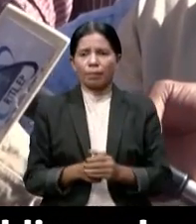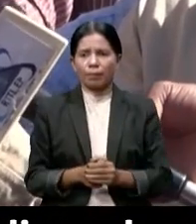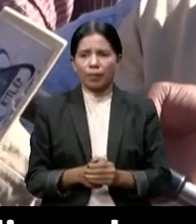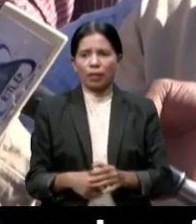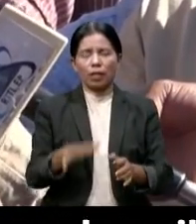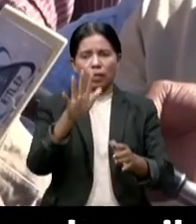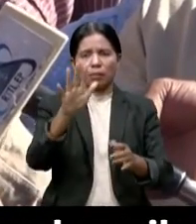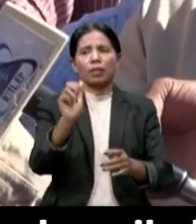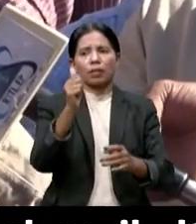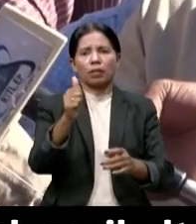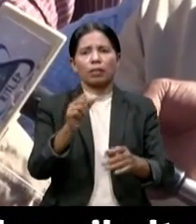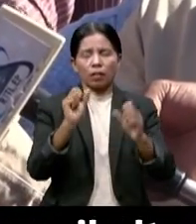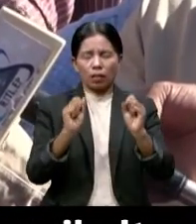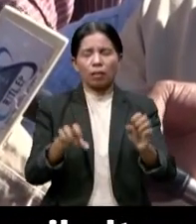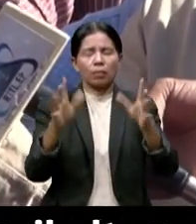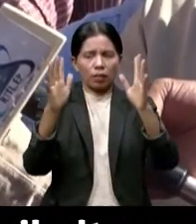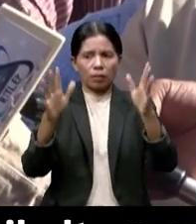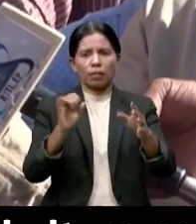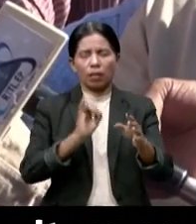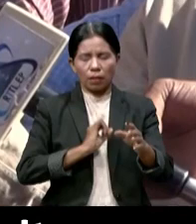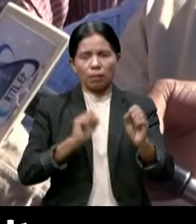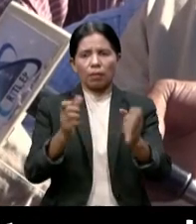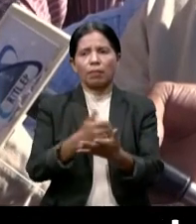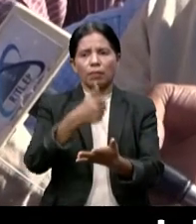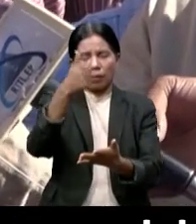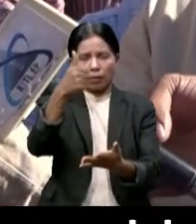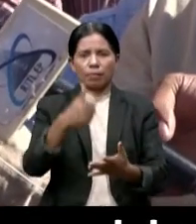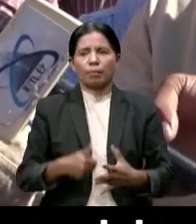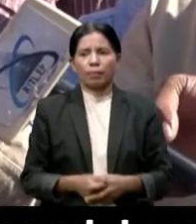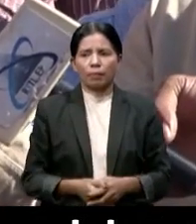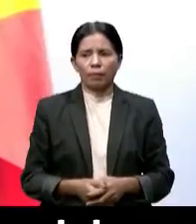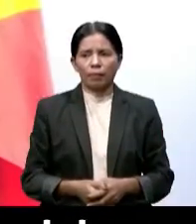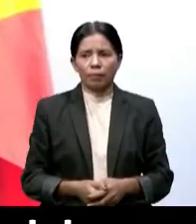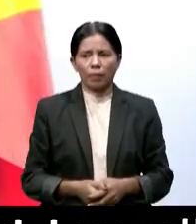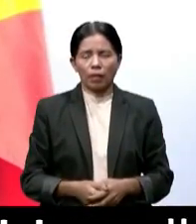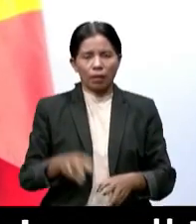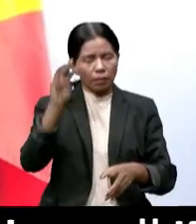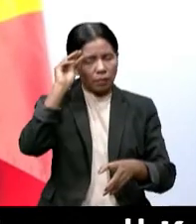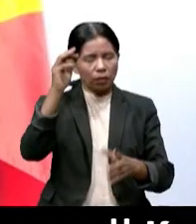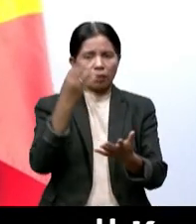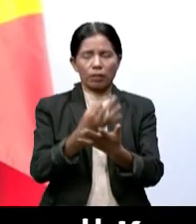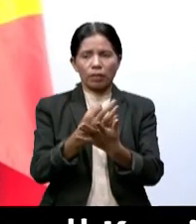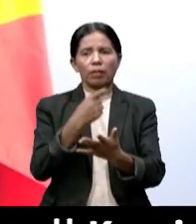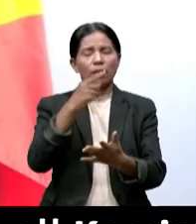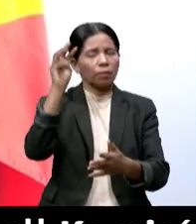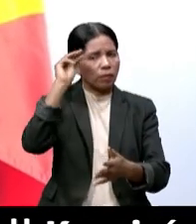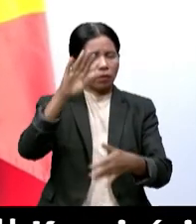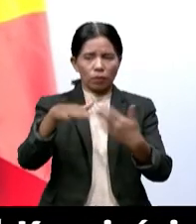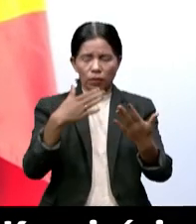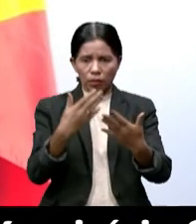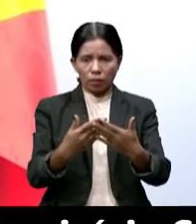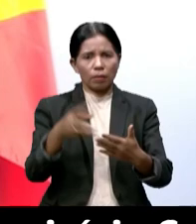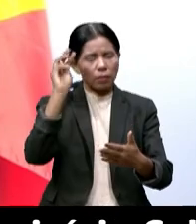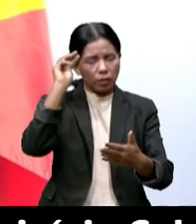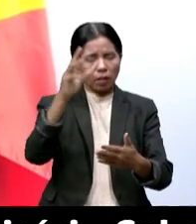Lima, Sanulo, ante ao passa Lima, ok, o velho manã leva. Agora. Foi na Lesne, ministra de Finanças, apela para o Ministério Sira, lhe o